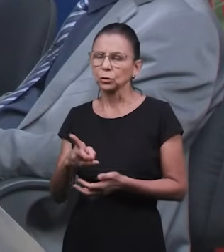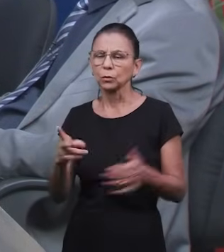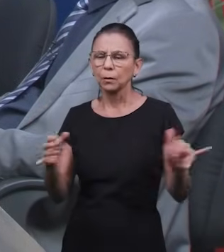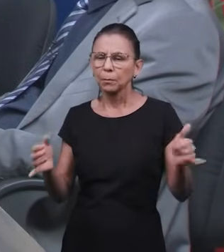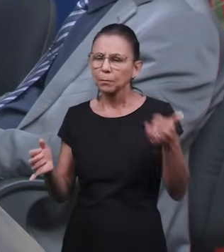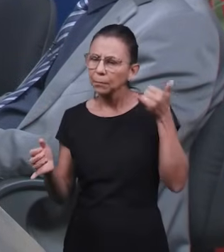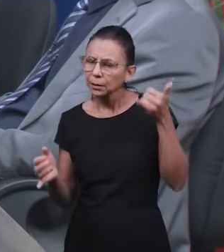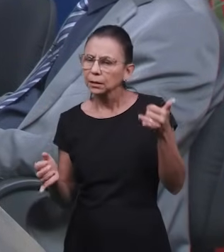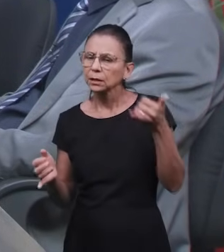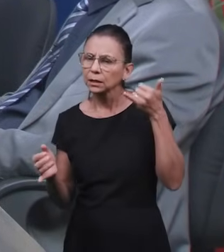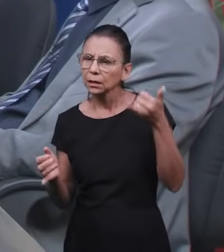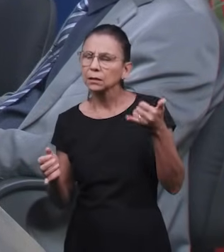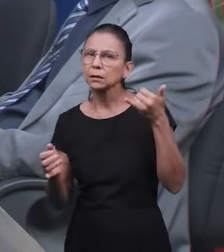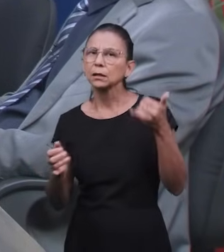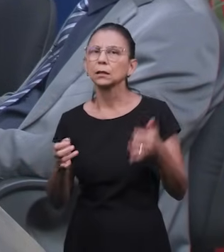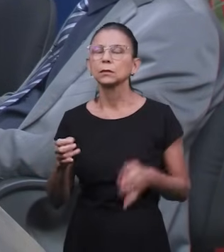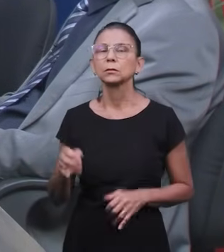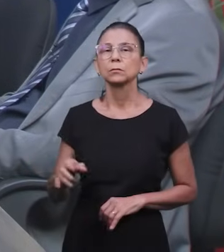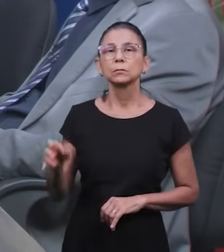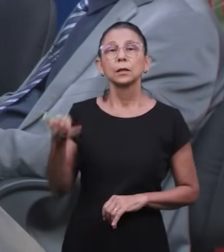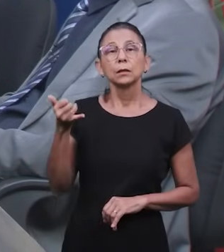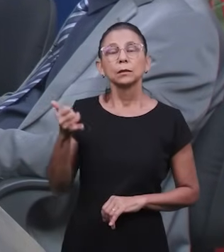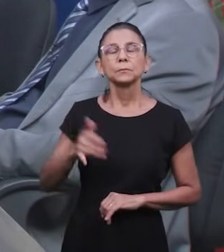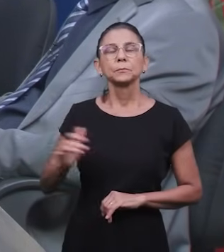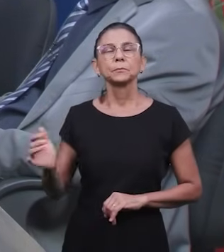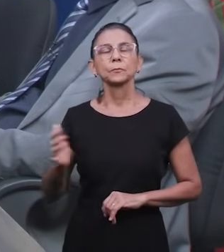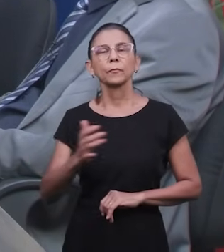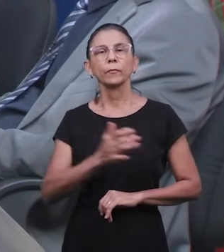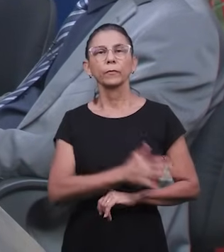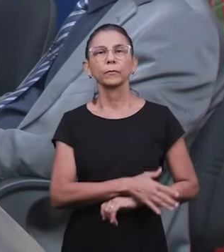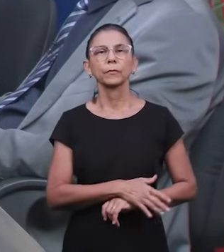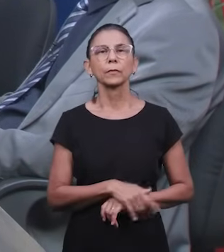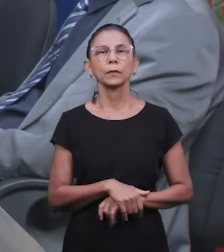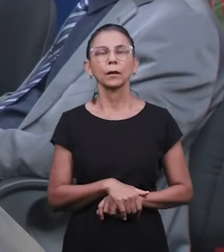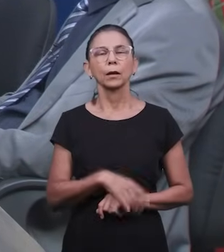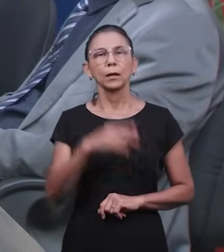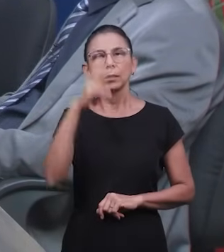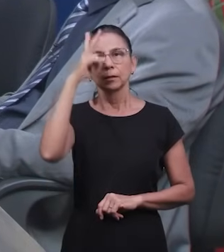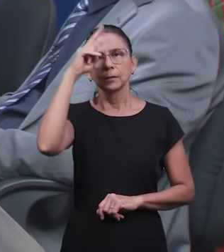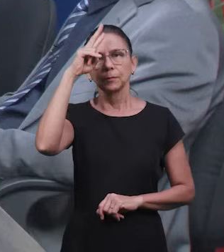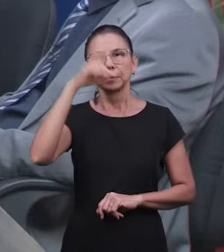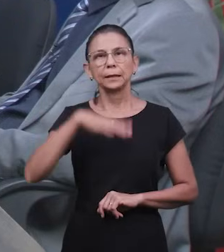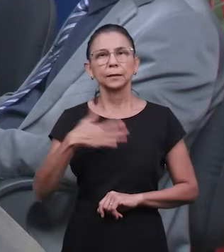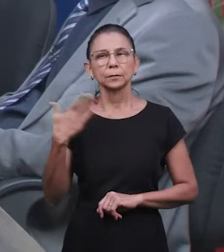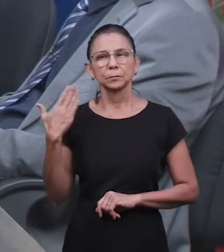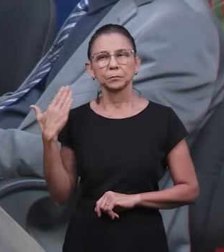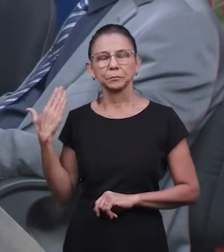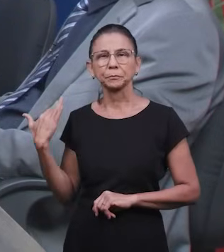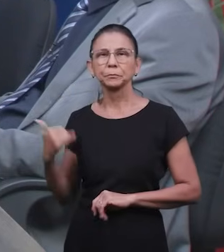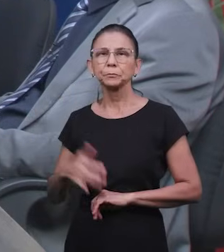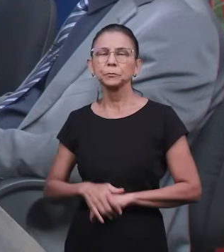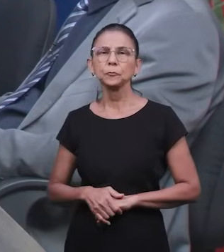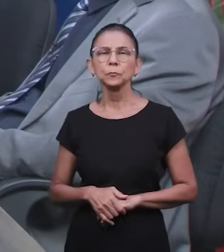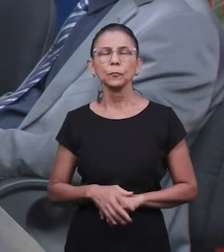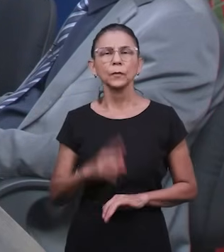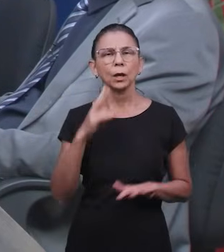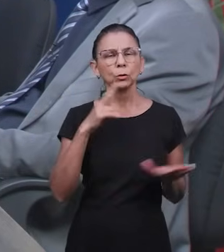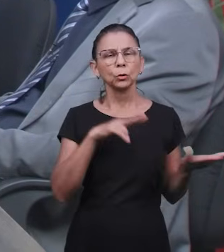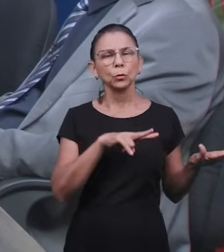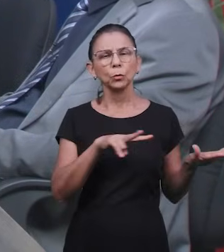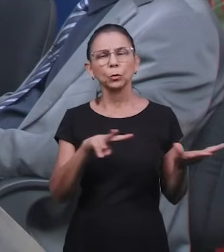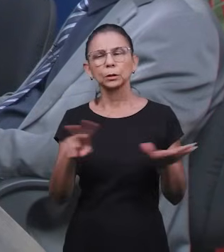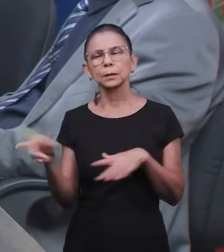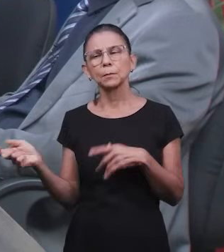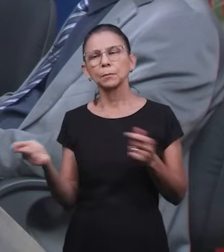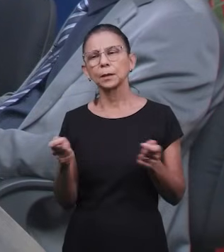buscando. Com a fala do pastor, eu lembrei-me de uma ocasião em que uma irmã, ela ligava todas as